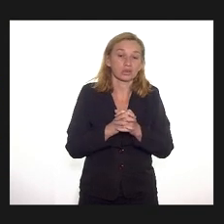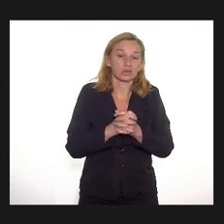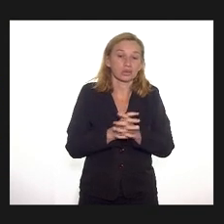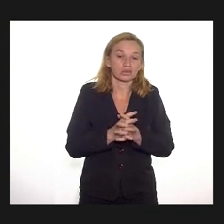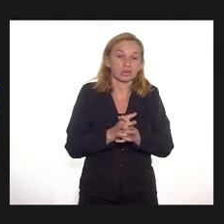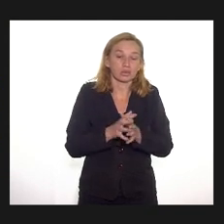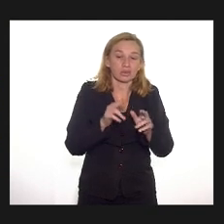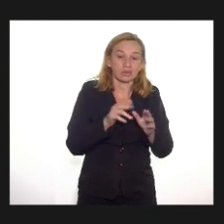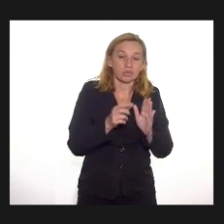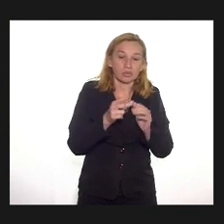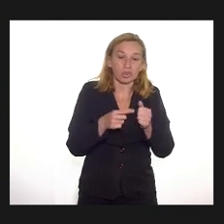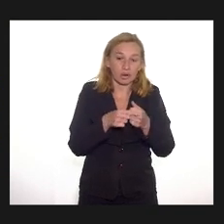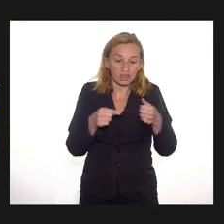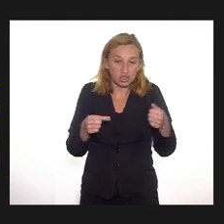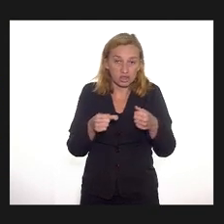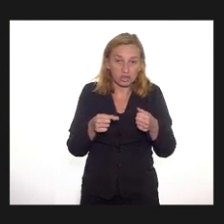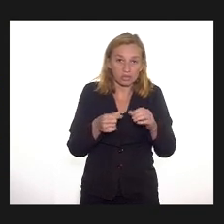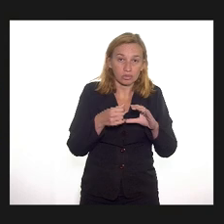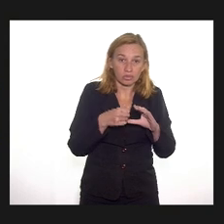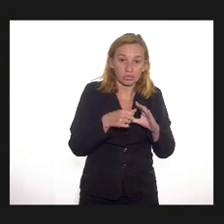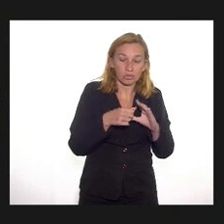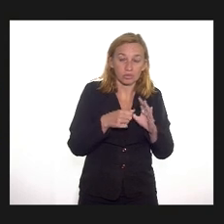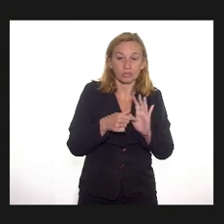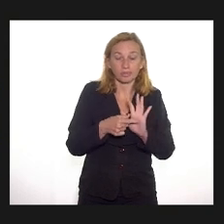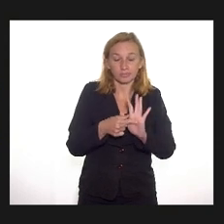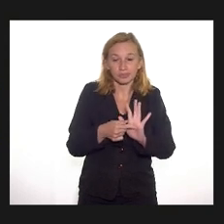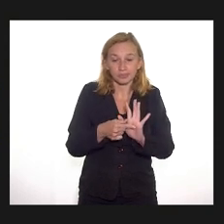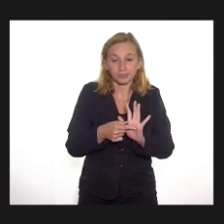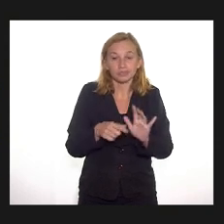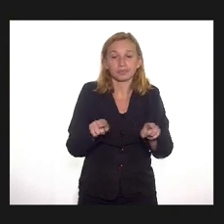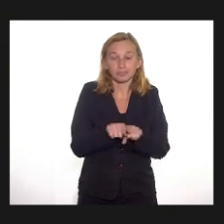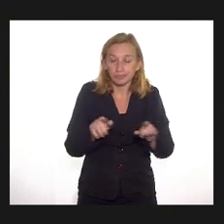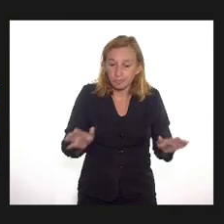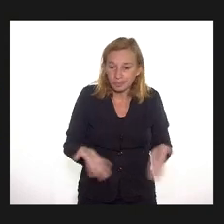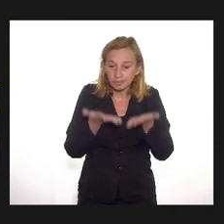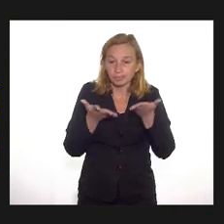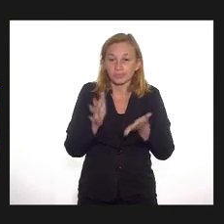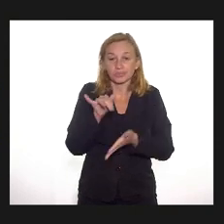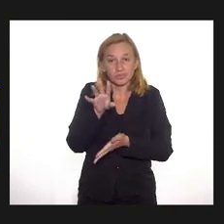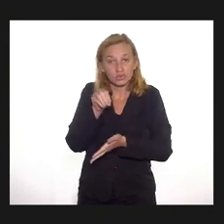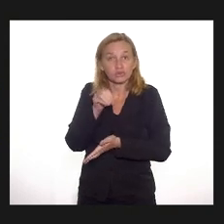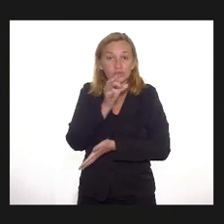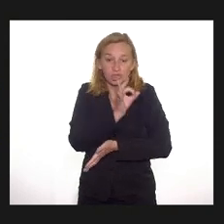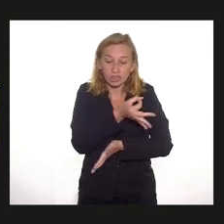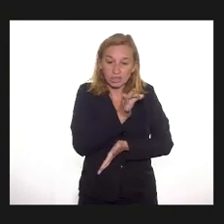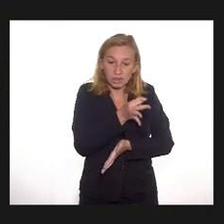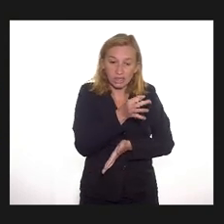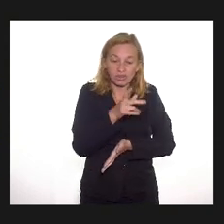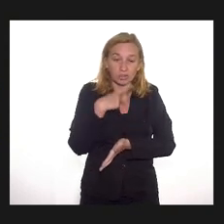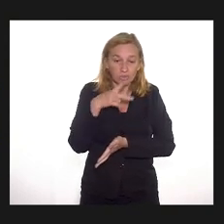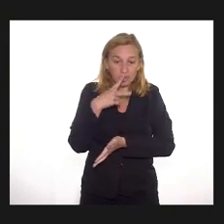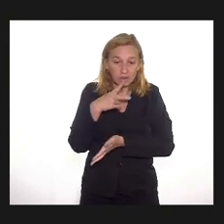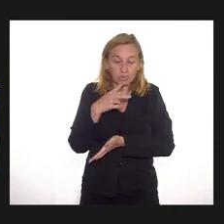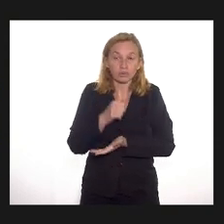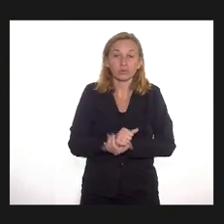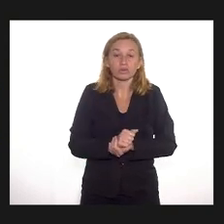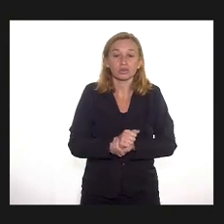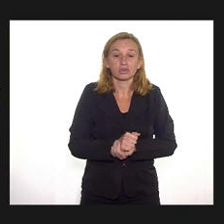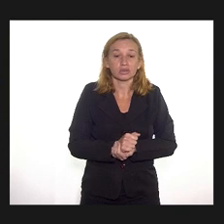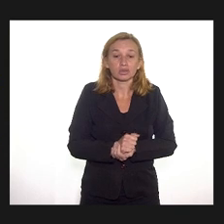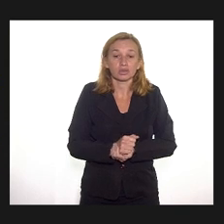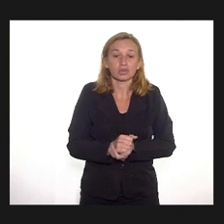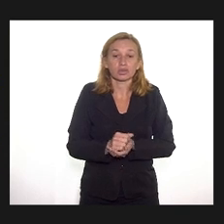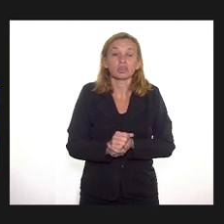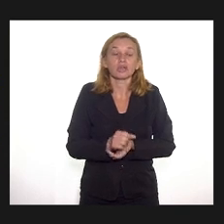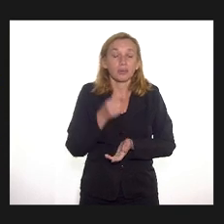primeiro pelo artigo que Vossa Excelência publicou recentemente e pela iniciativa desse fundo, que, de fato, como disse, sem querer ser redundante, é